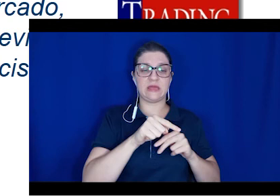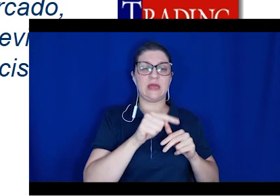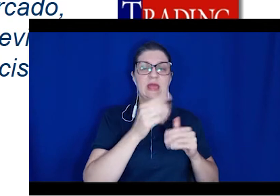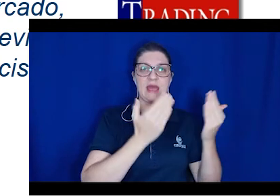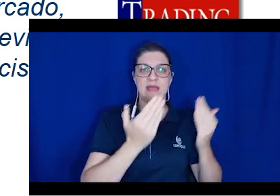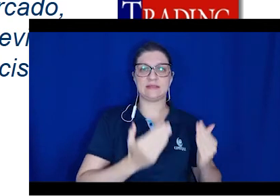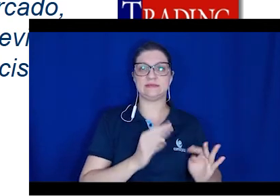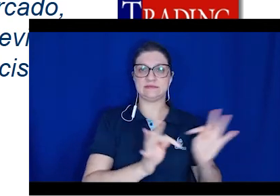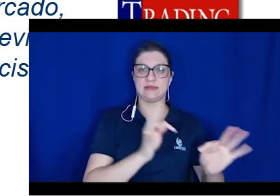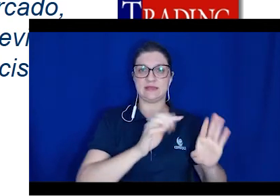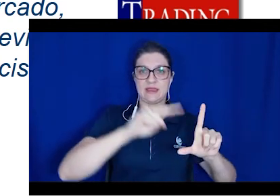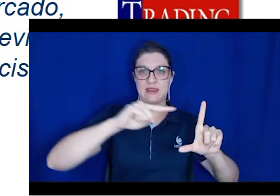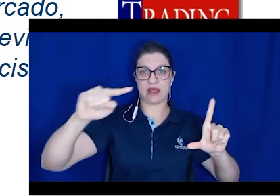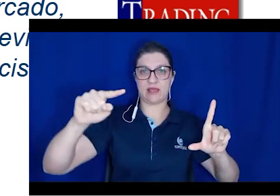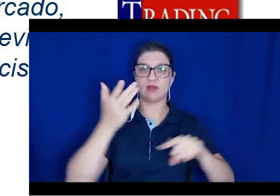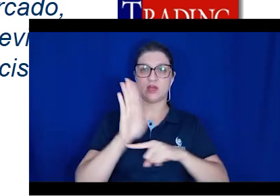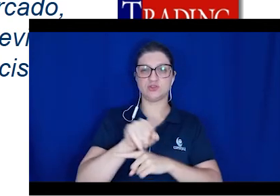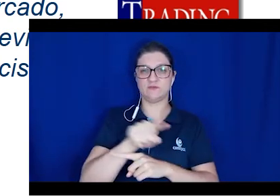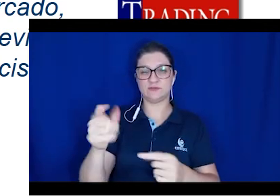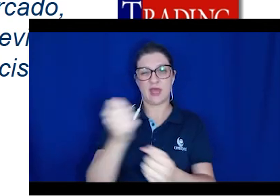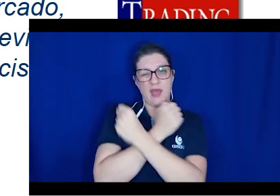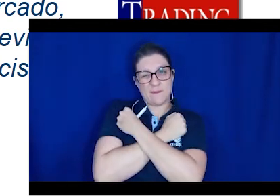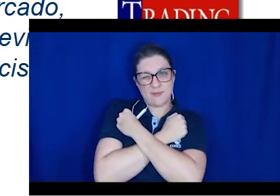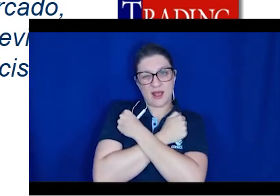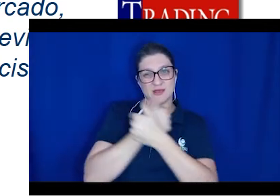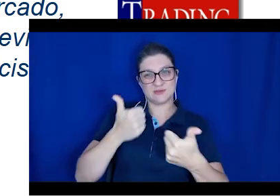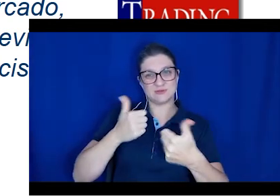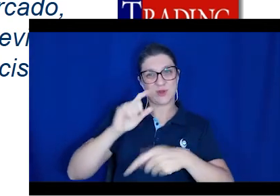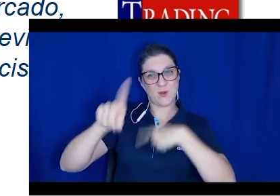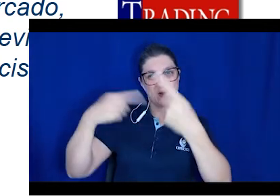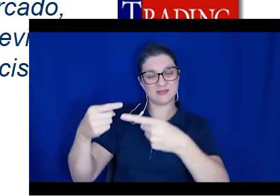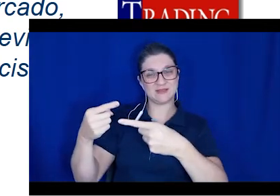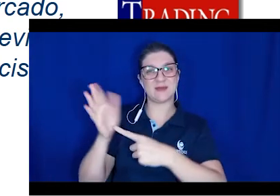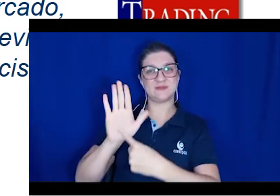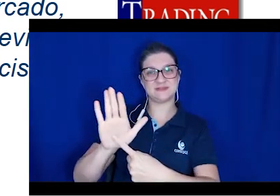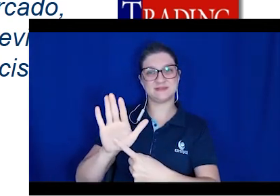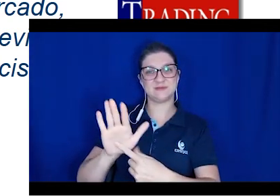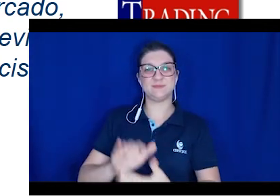proporcionam para vocês. Abraço, seguimos para a próxima apresentação.